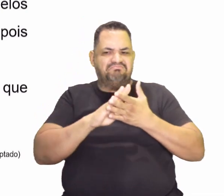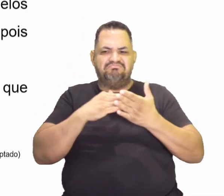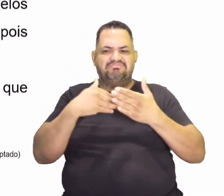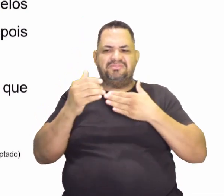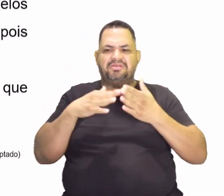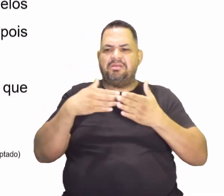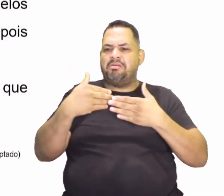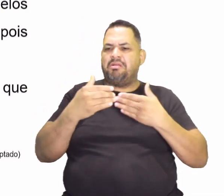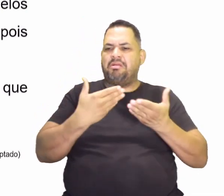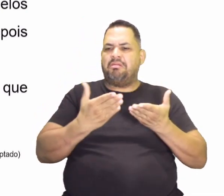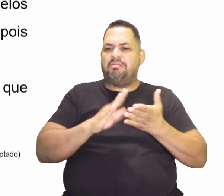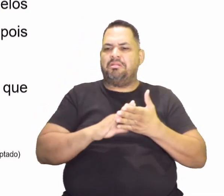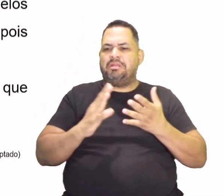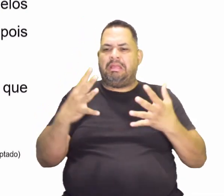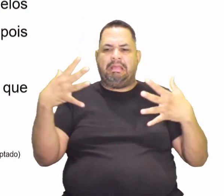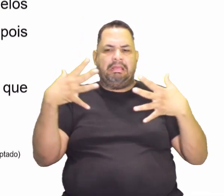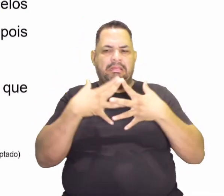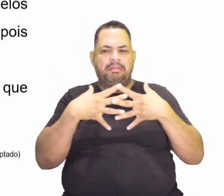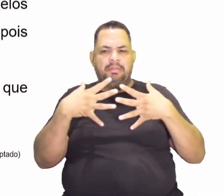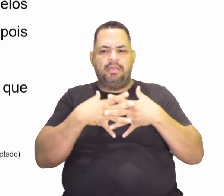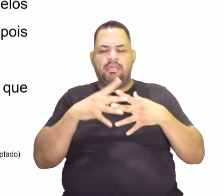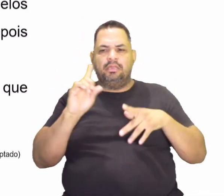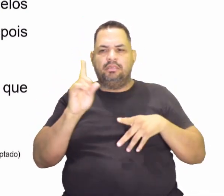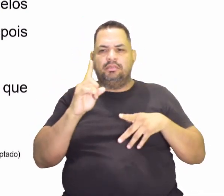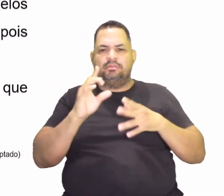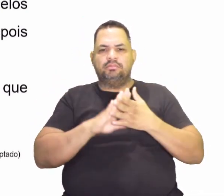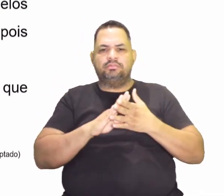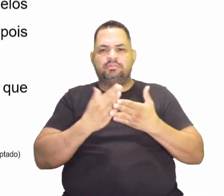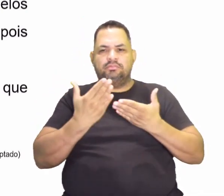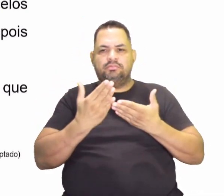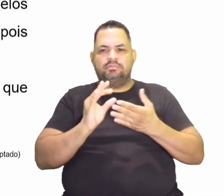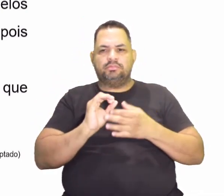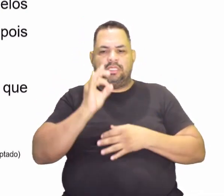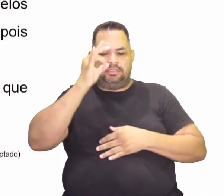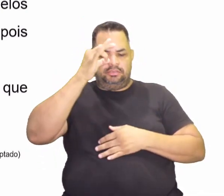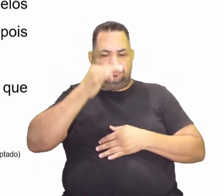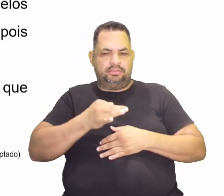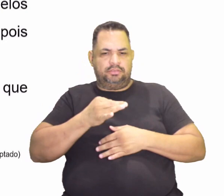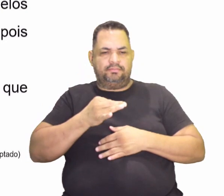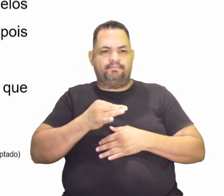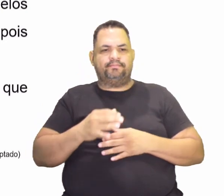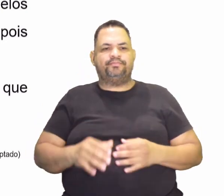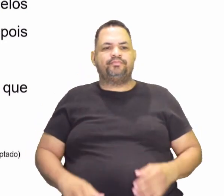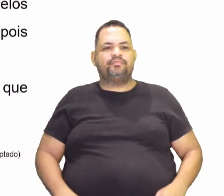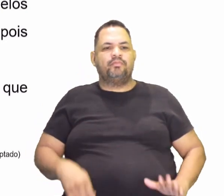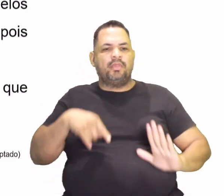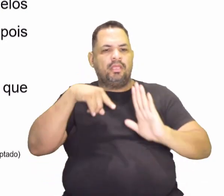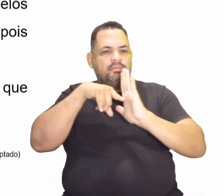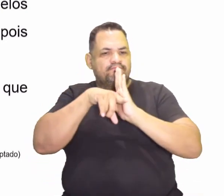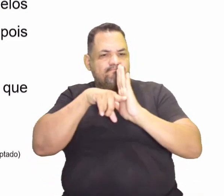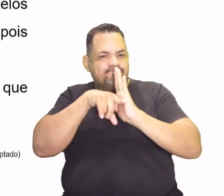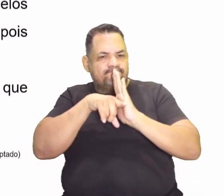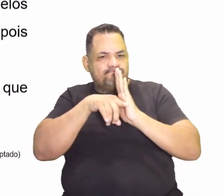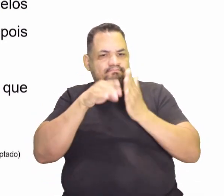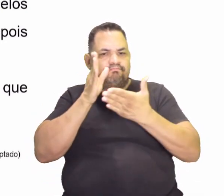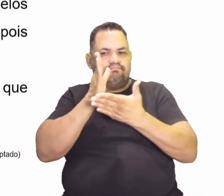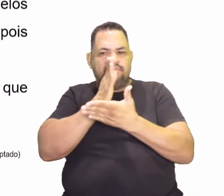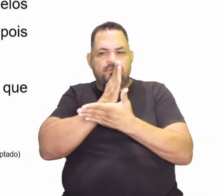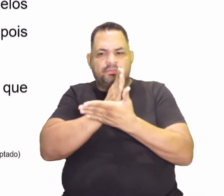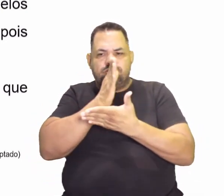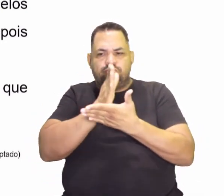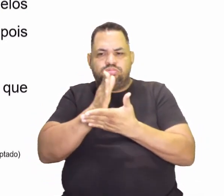banais atrapalhar, tá? Só aquilo que é claro, distinto da evidência. Da análise, dividir